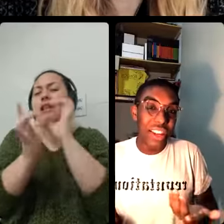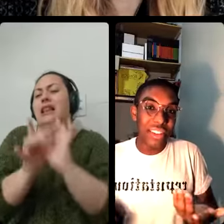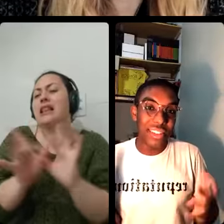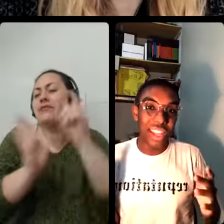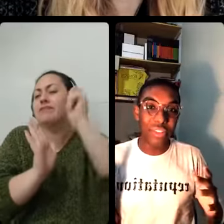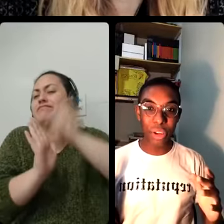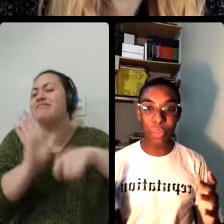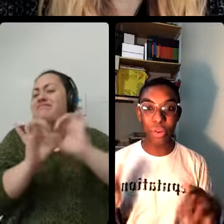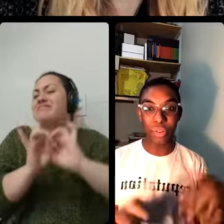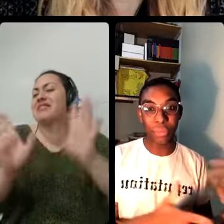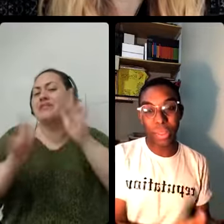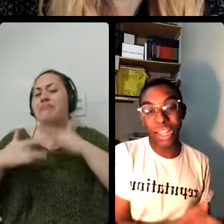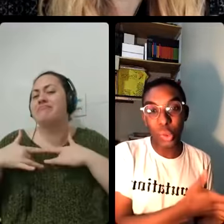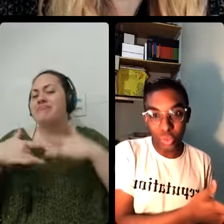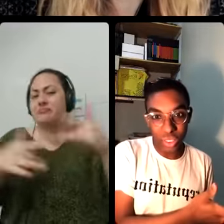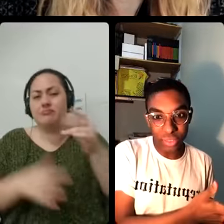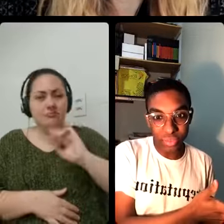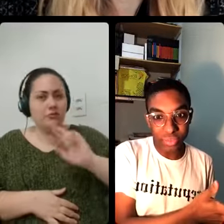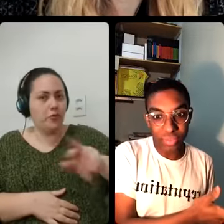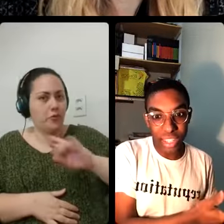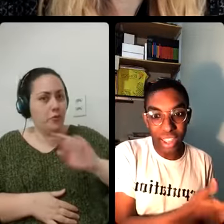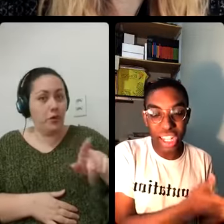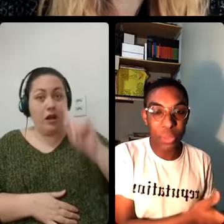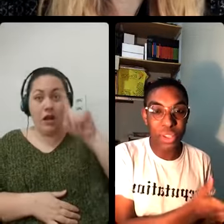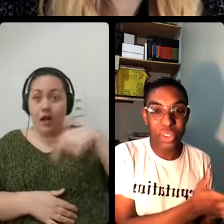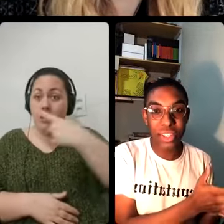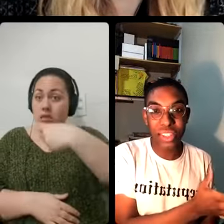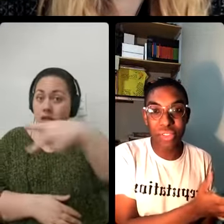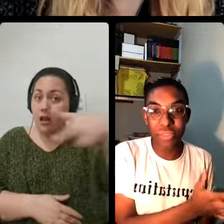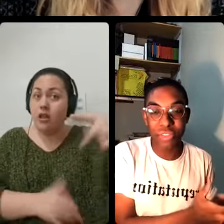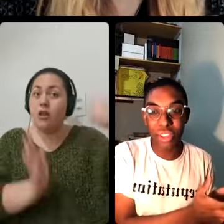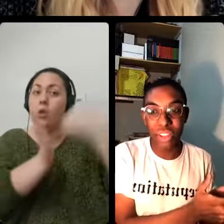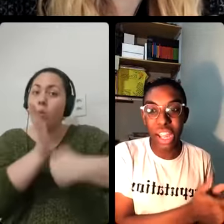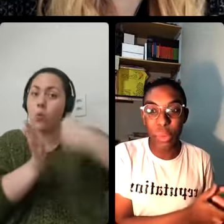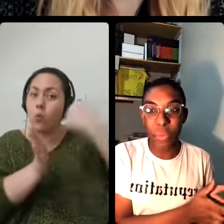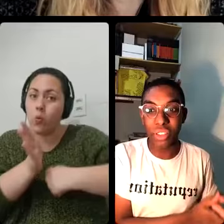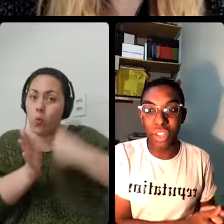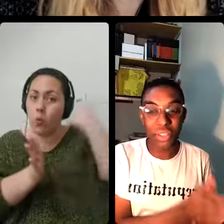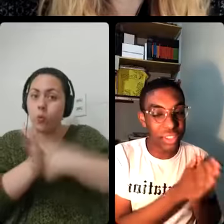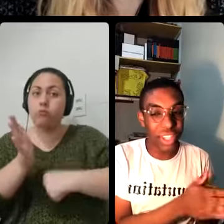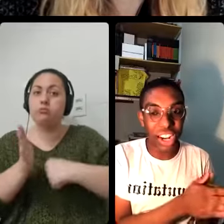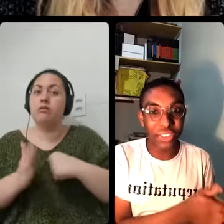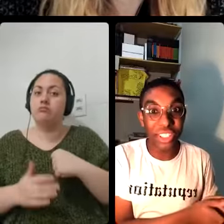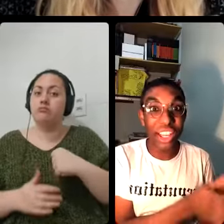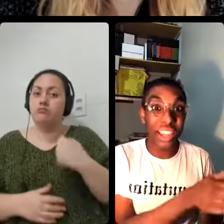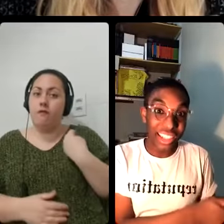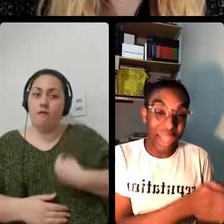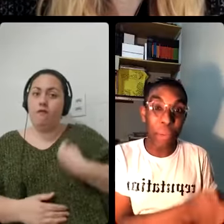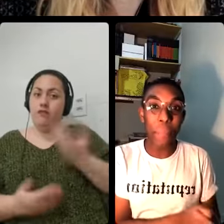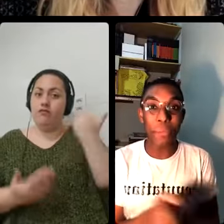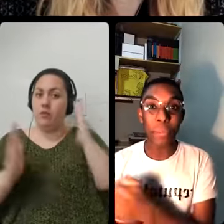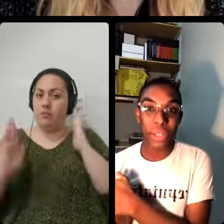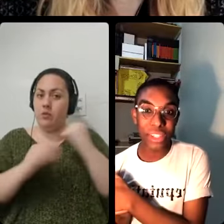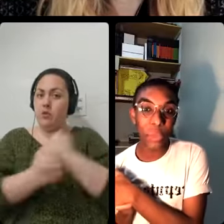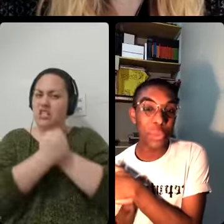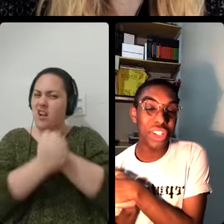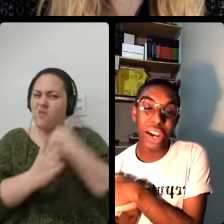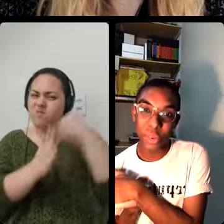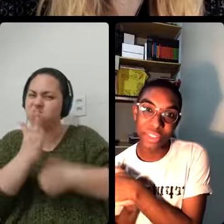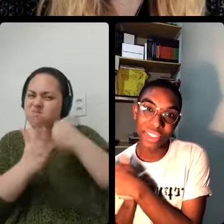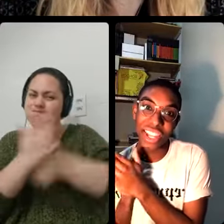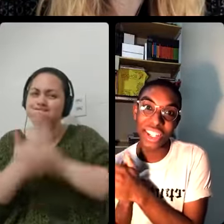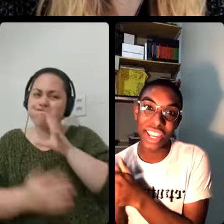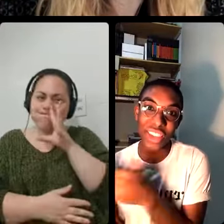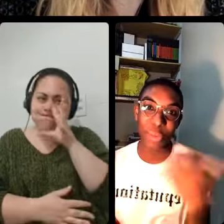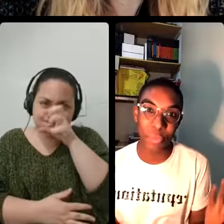bondade deles, né? Foi pela luta daquelas pessoas que estavam vivendo naquele momento, né, dos escravos, e também por uma pressão